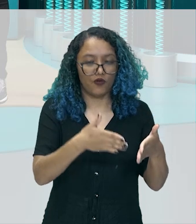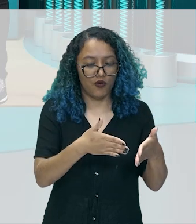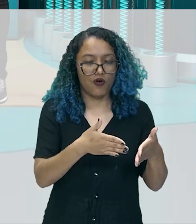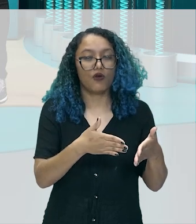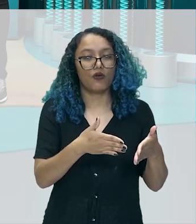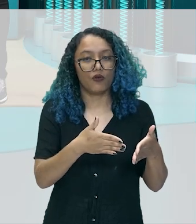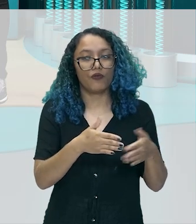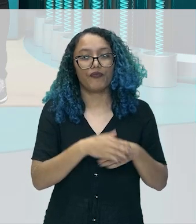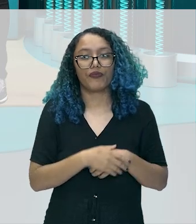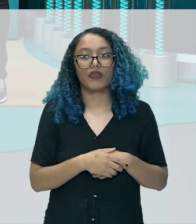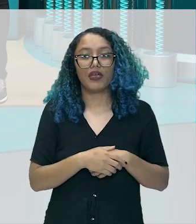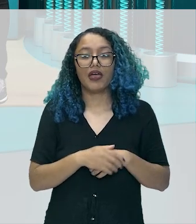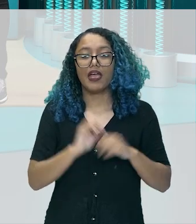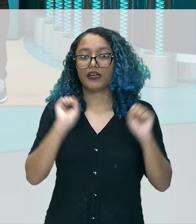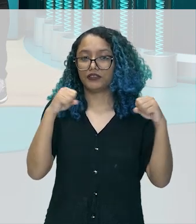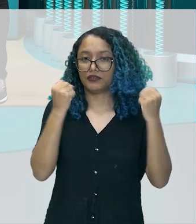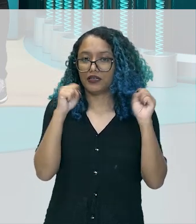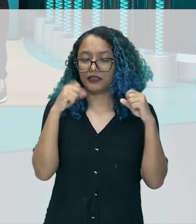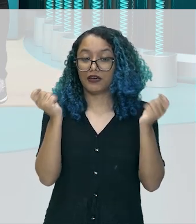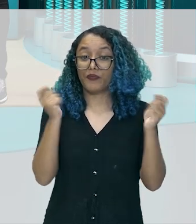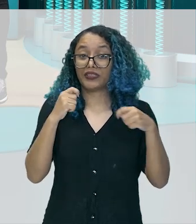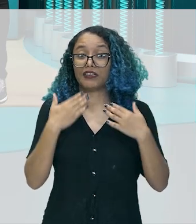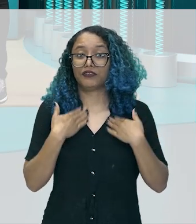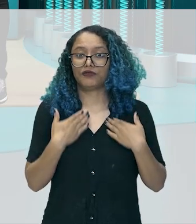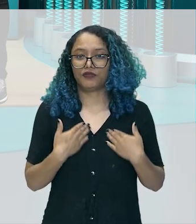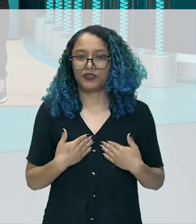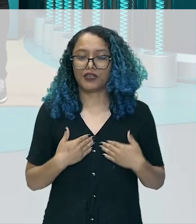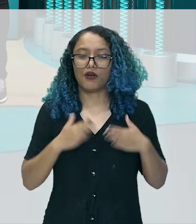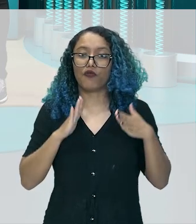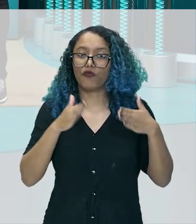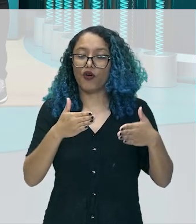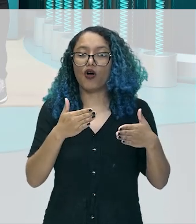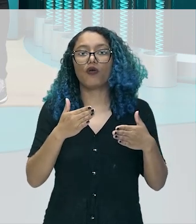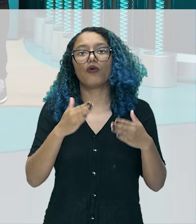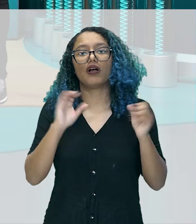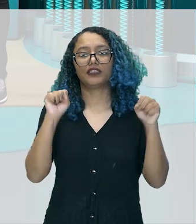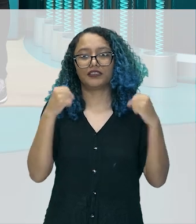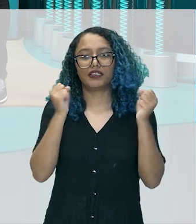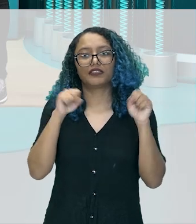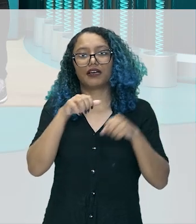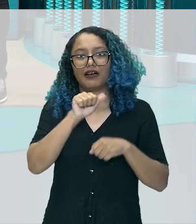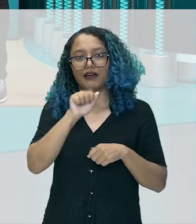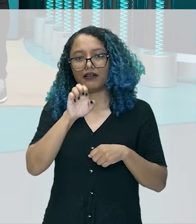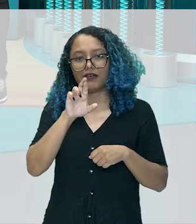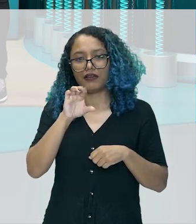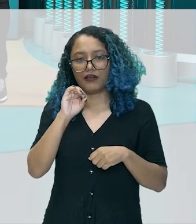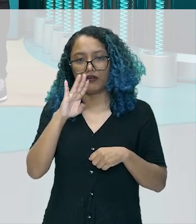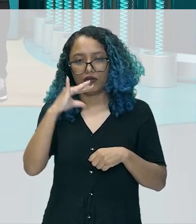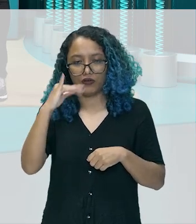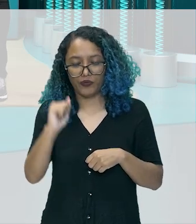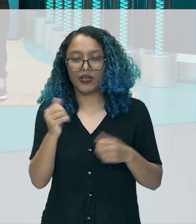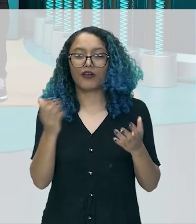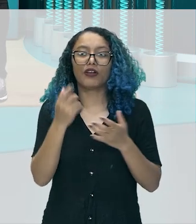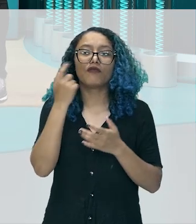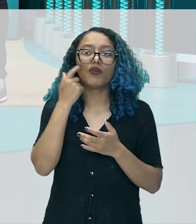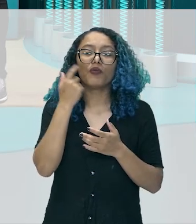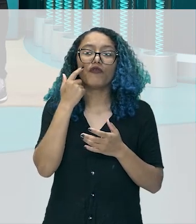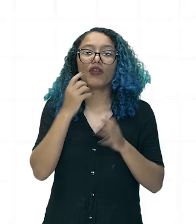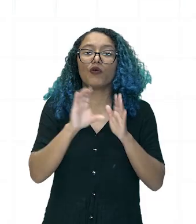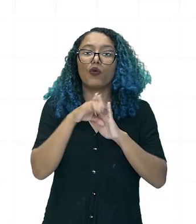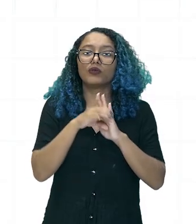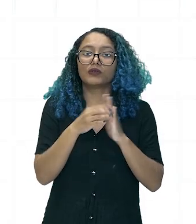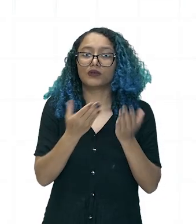outras modalidades que são oferecidas ali no ambiente de academia, certo? Muito bem, então